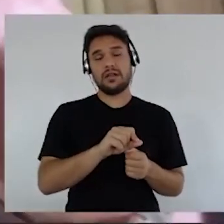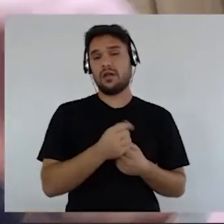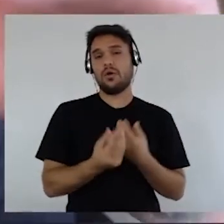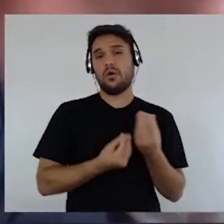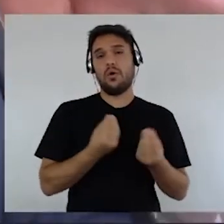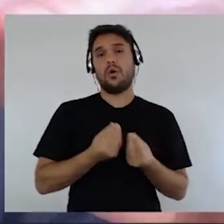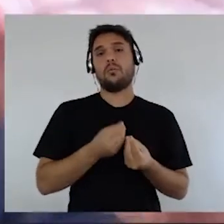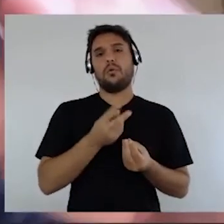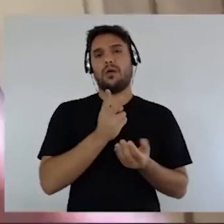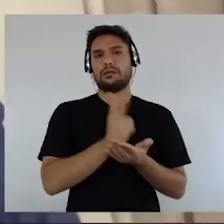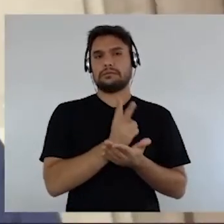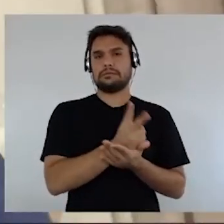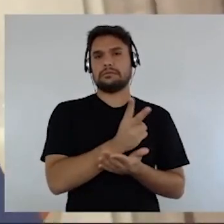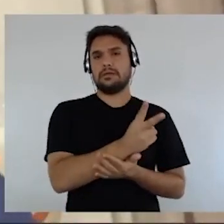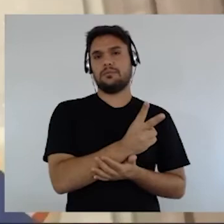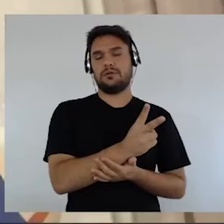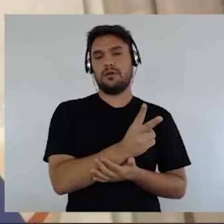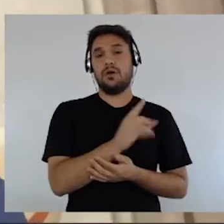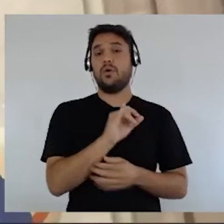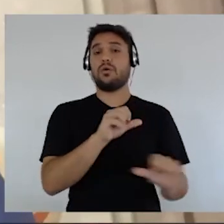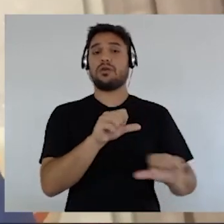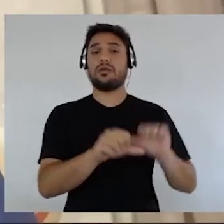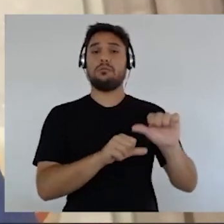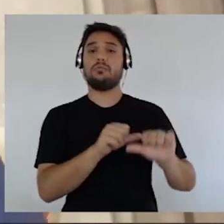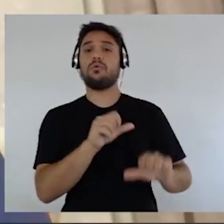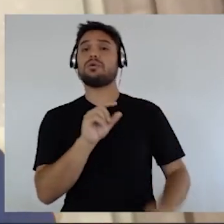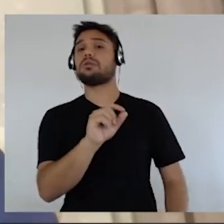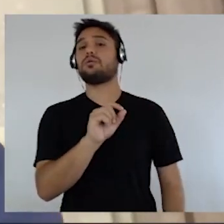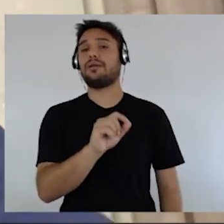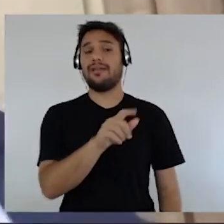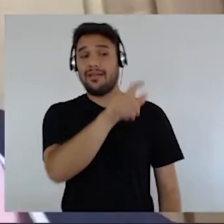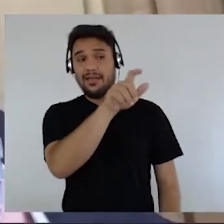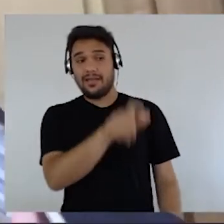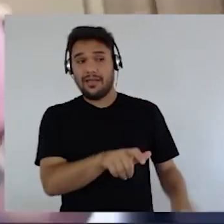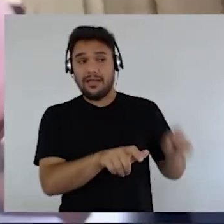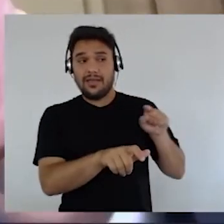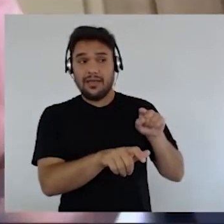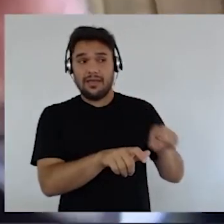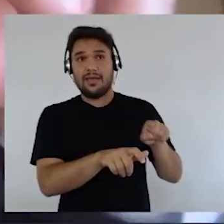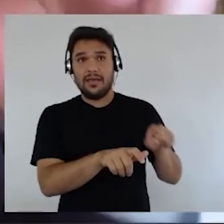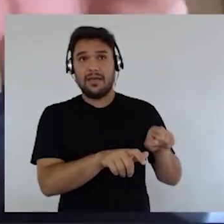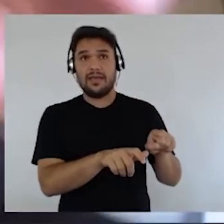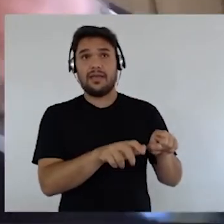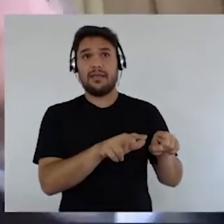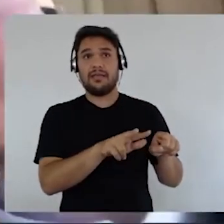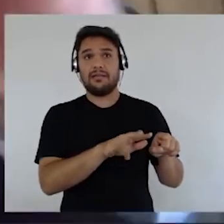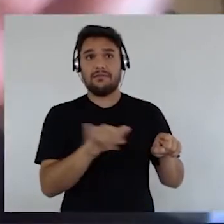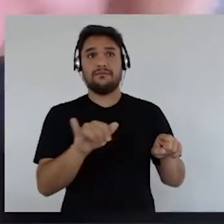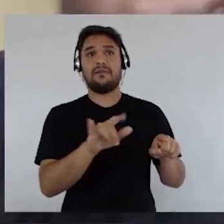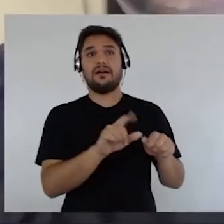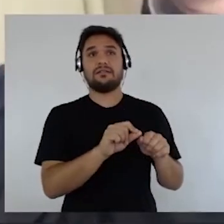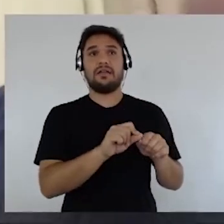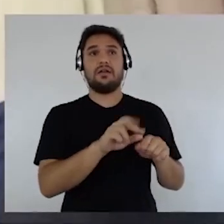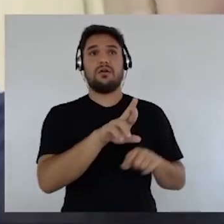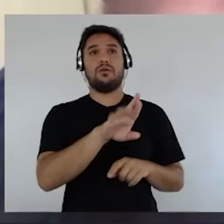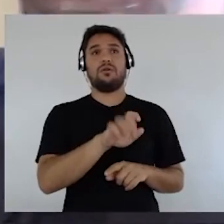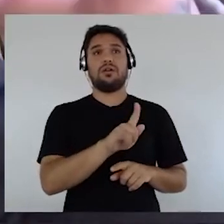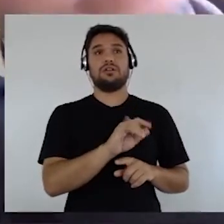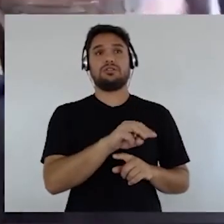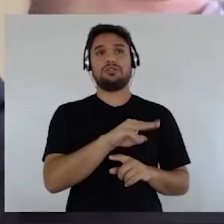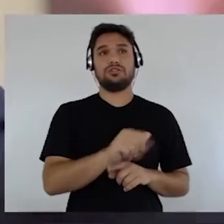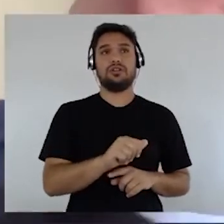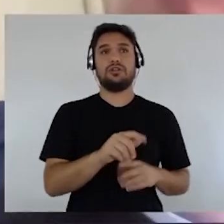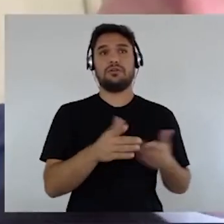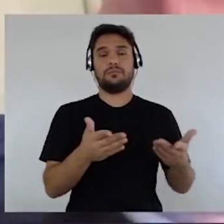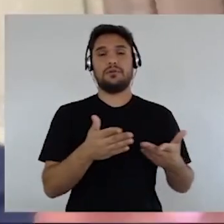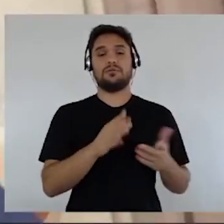forma regular. O que muda para ele é que ele estará sob o regime do